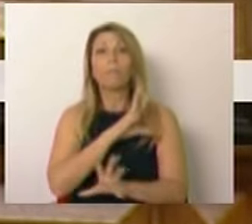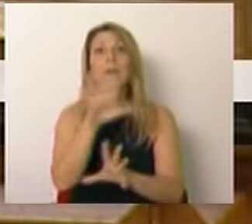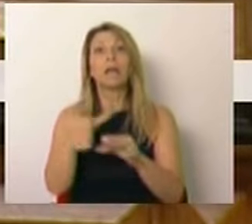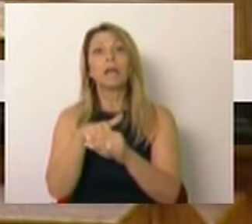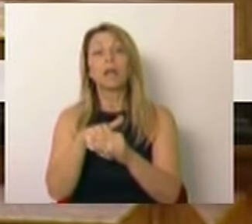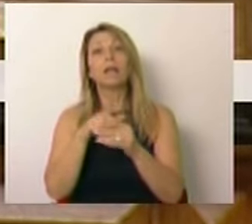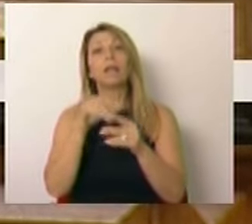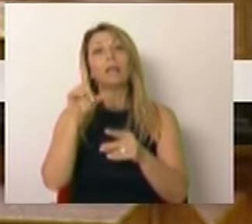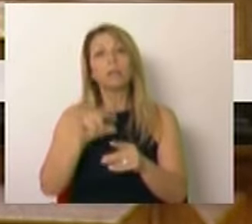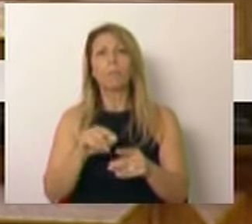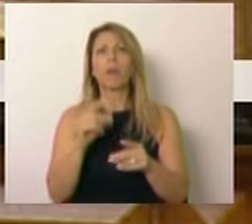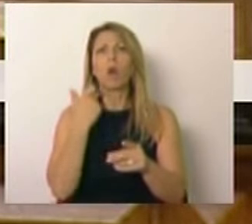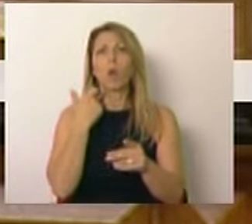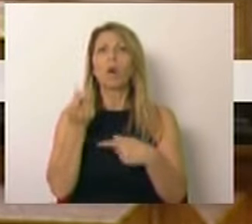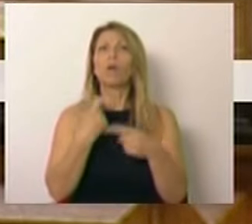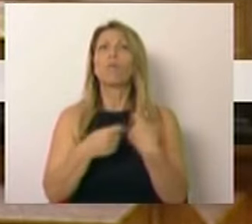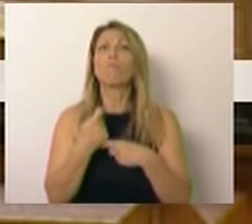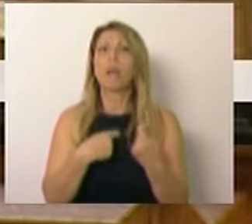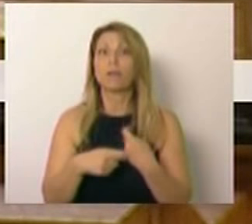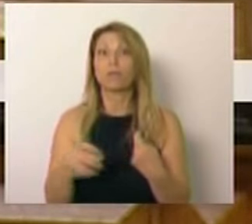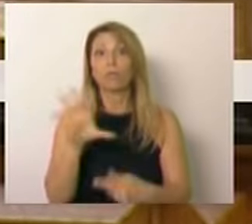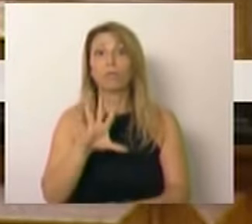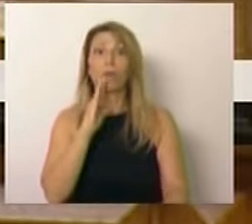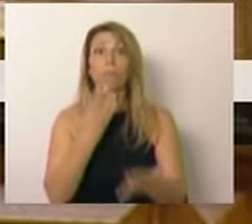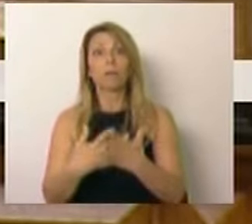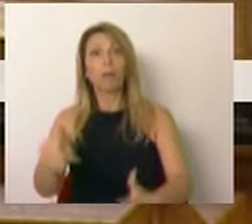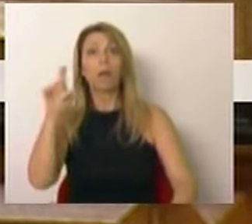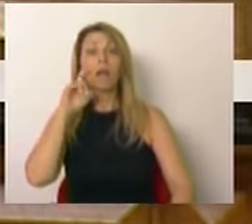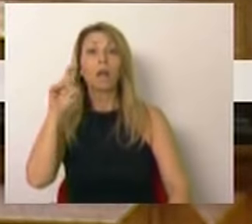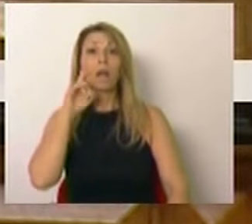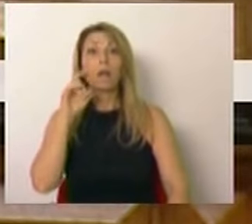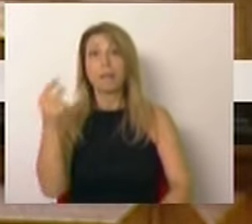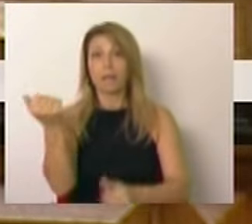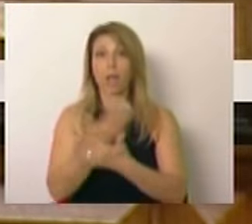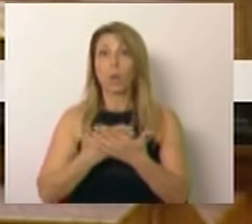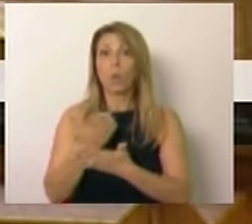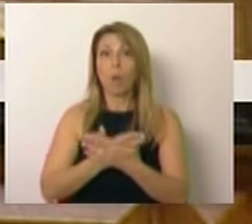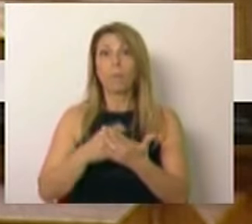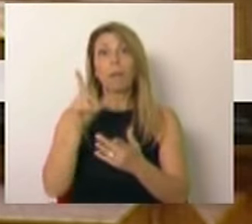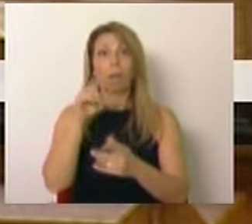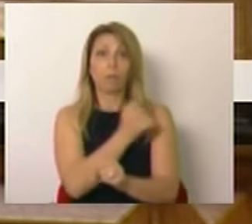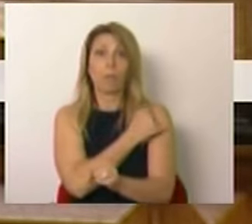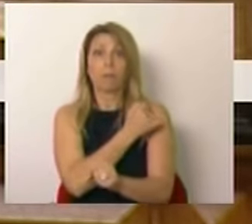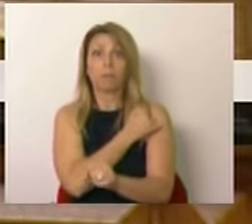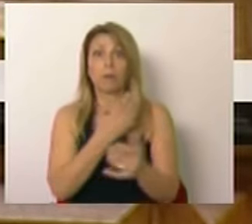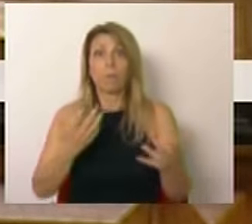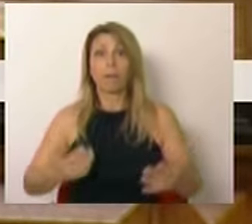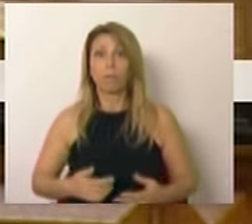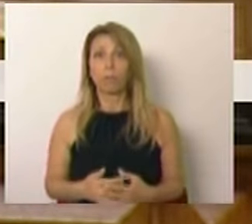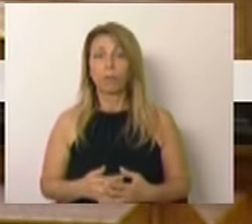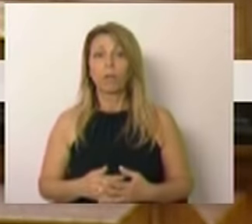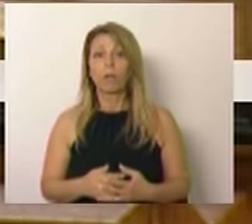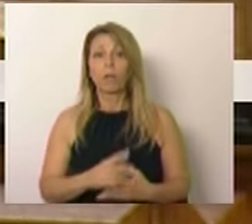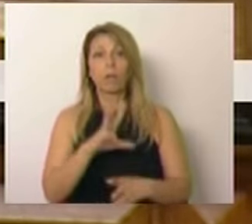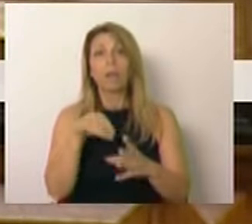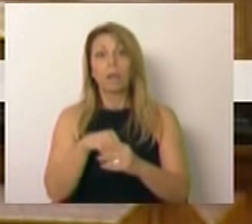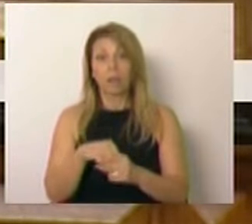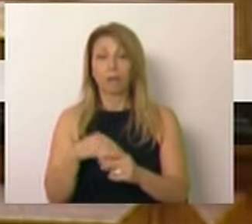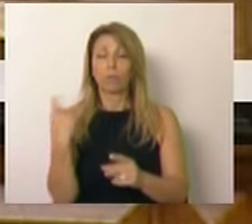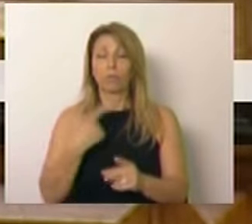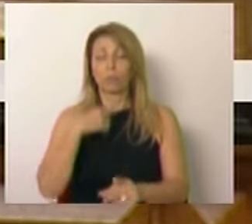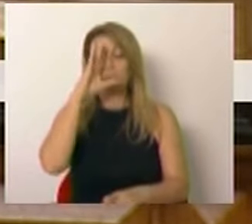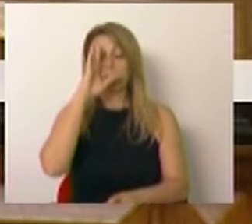o pequeno comércio, de forma a salvaguardar a atividade económica e os postos de trabalho. Todos nós sabemos que o arrendamento não